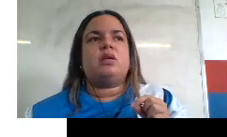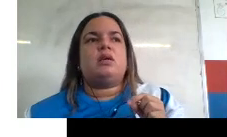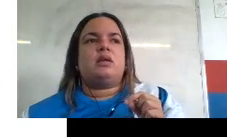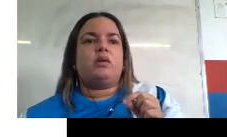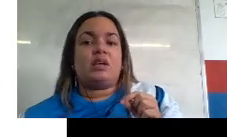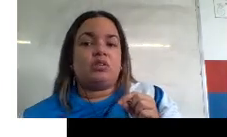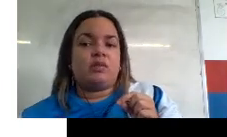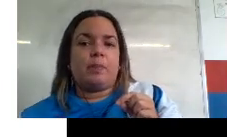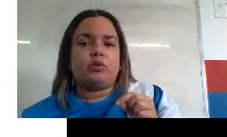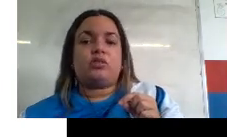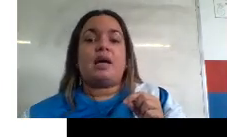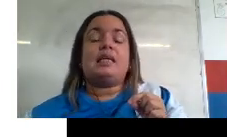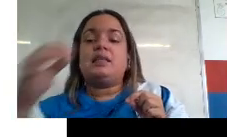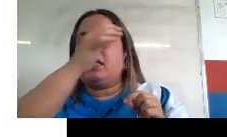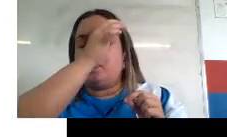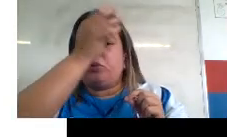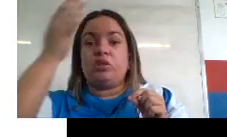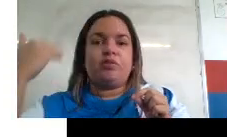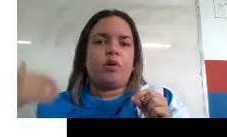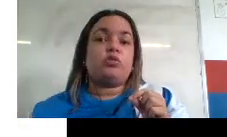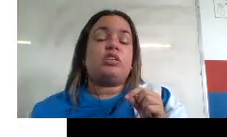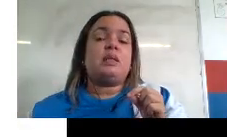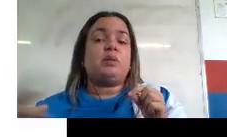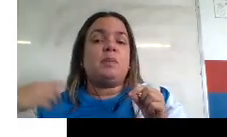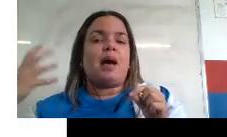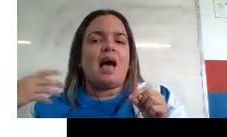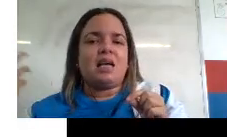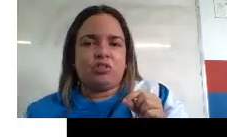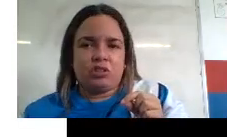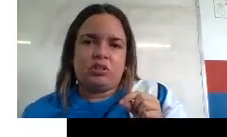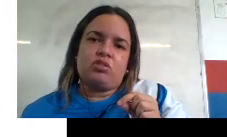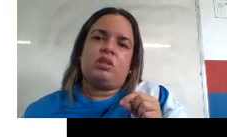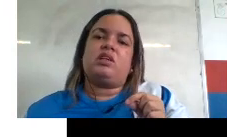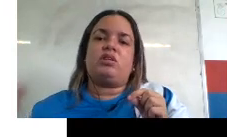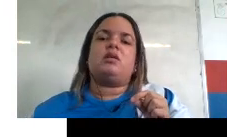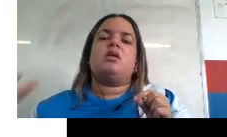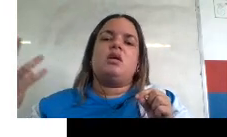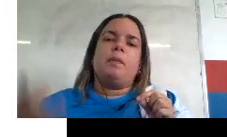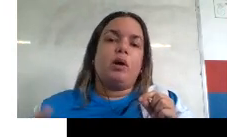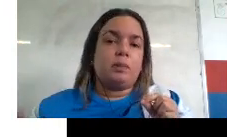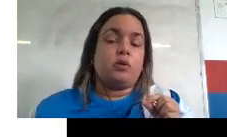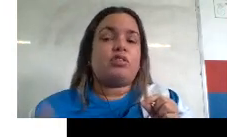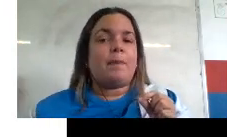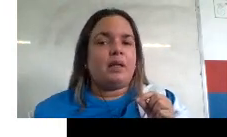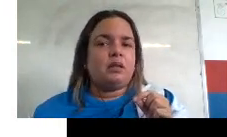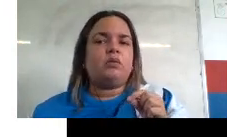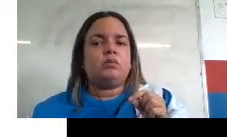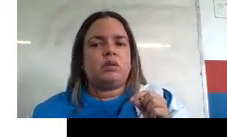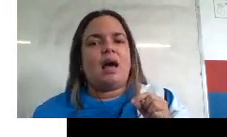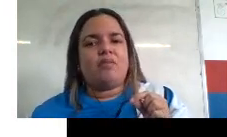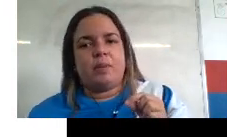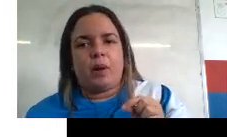sociais, né, o que a gente vai postar, que tipos de fotos, que tipo de imagens da gente a gente pode postar para